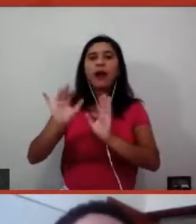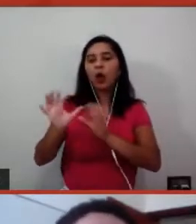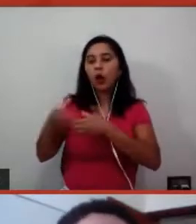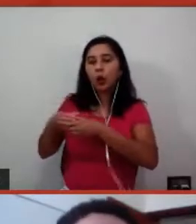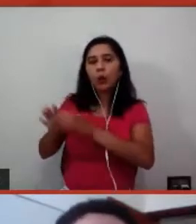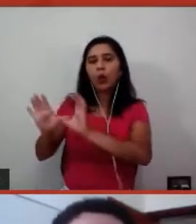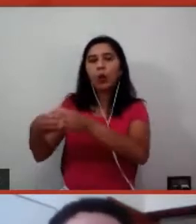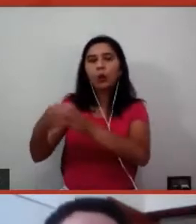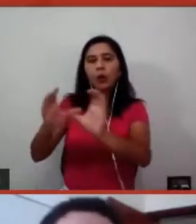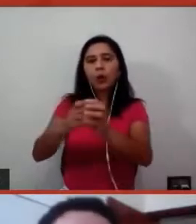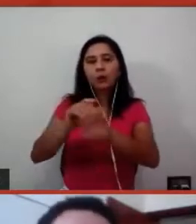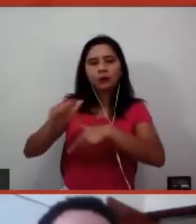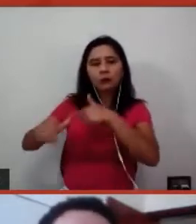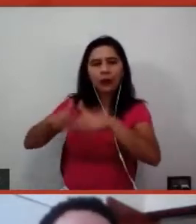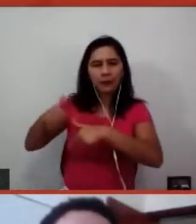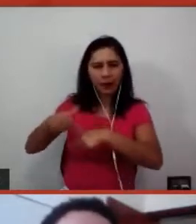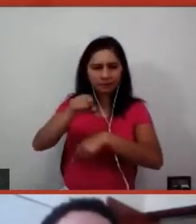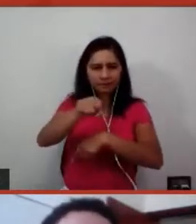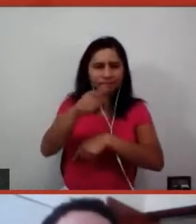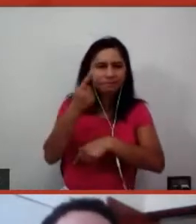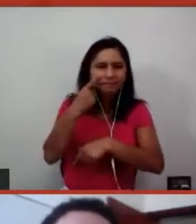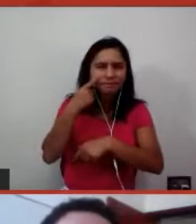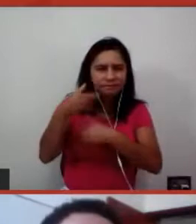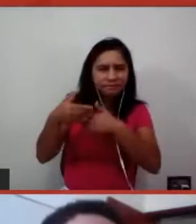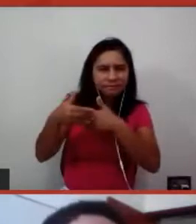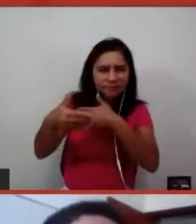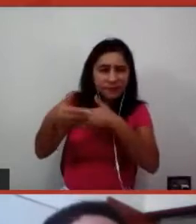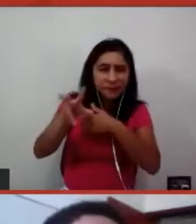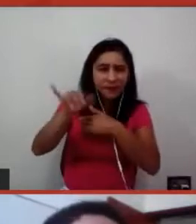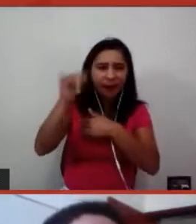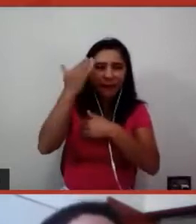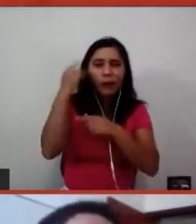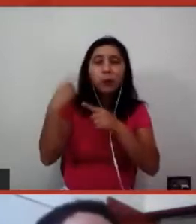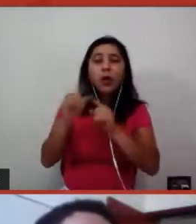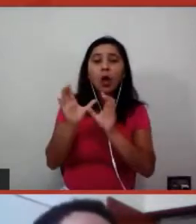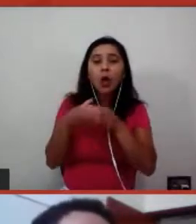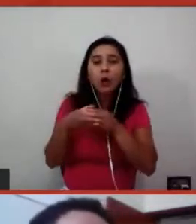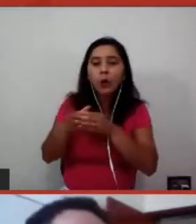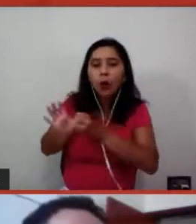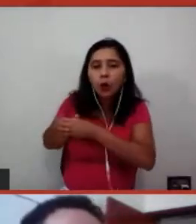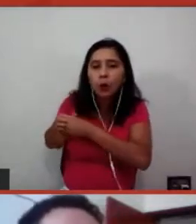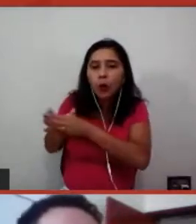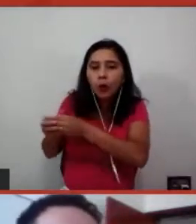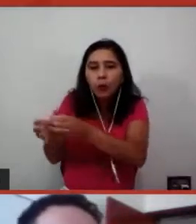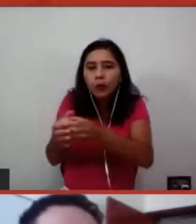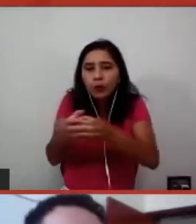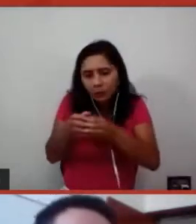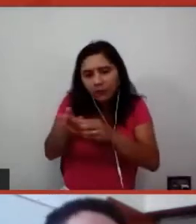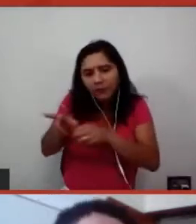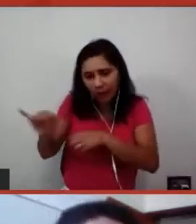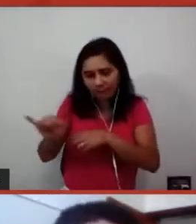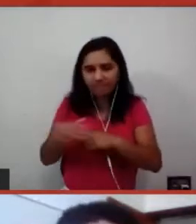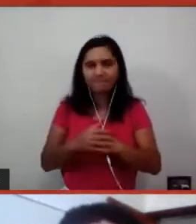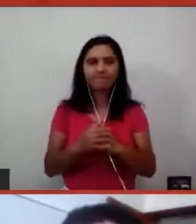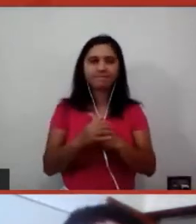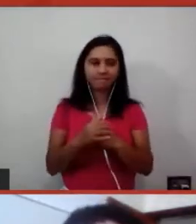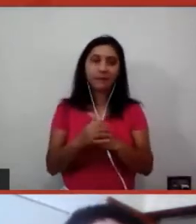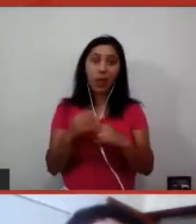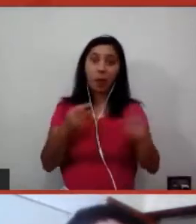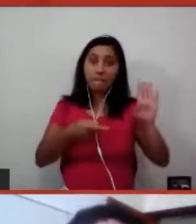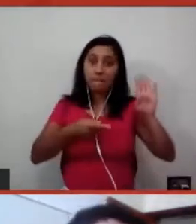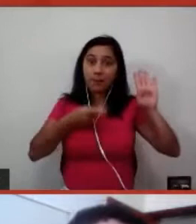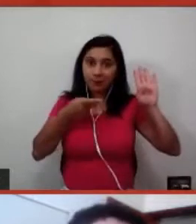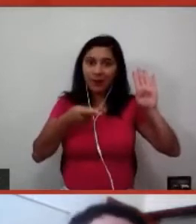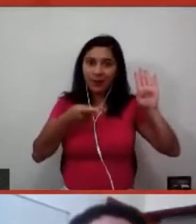grupos. Vocês já vão entender por que pequenos grupos, né? Então, prometo que essa